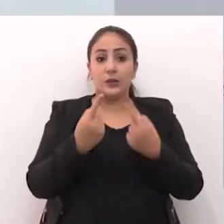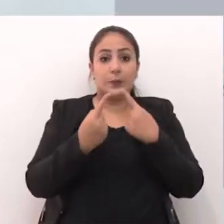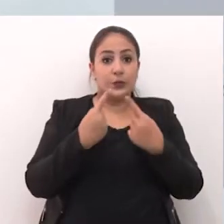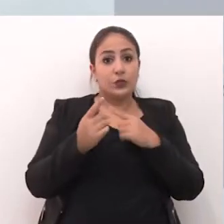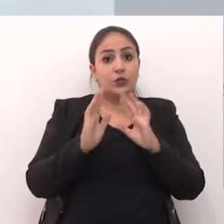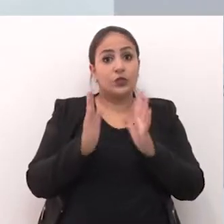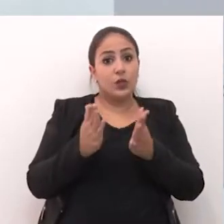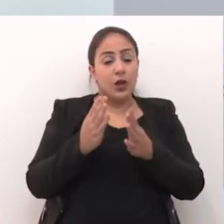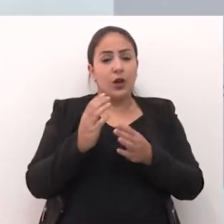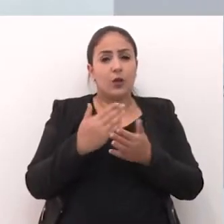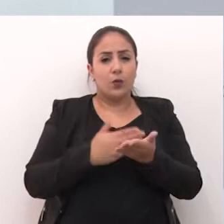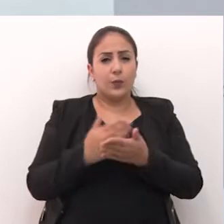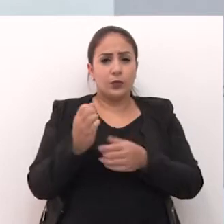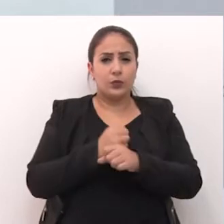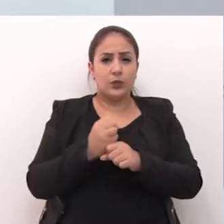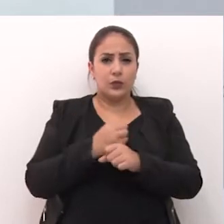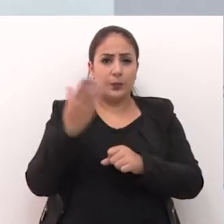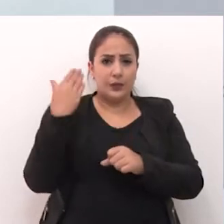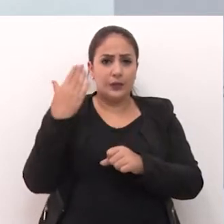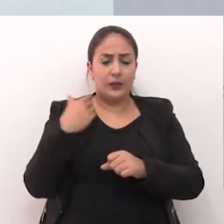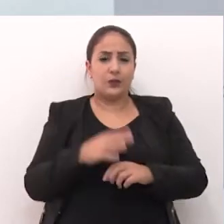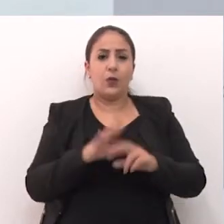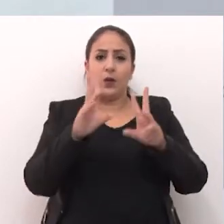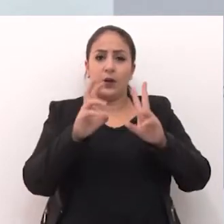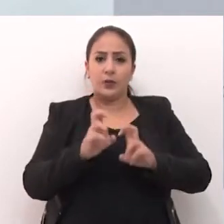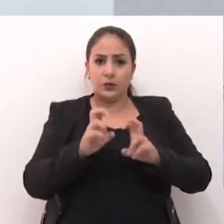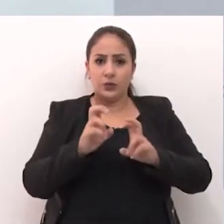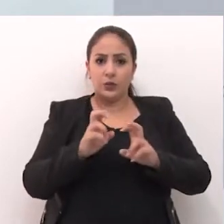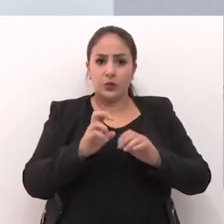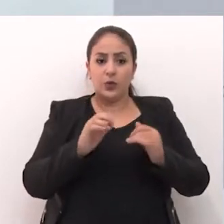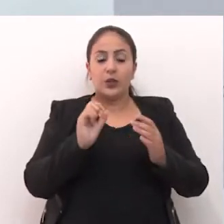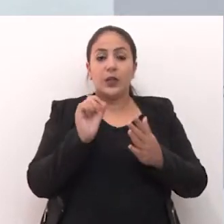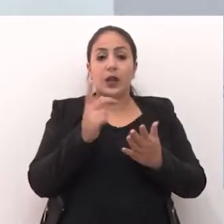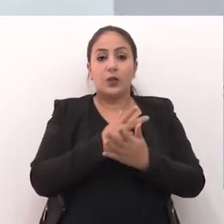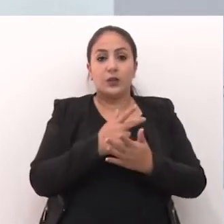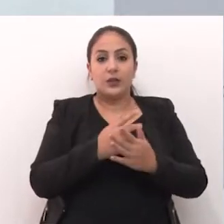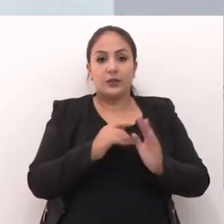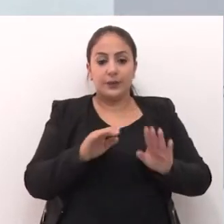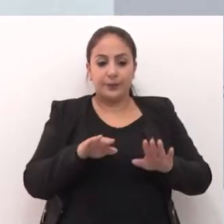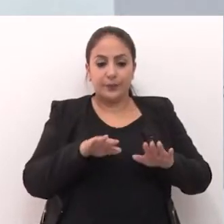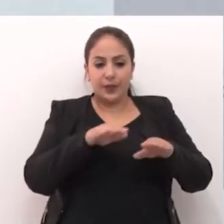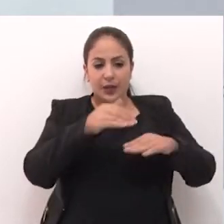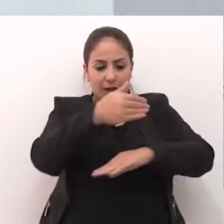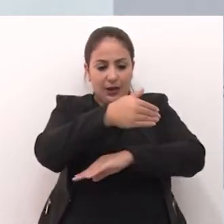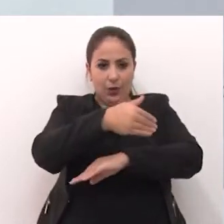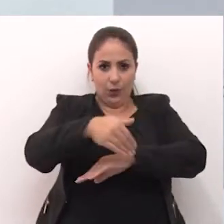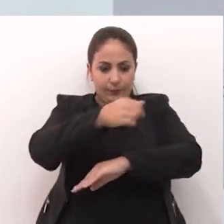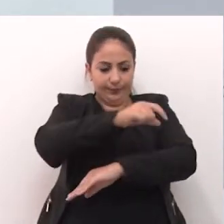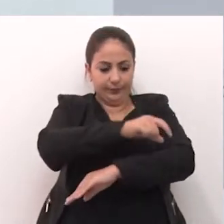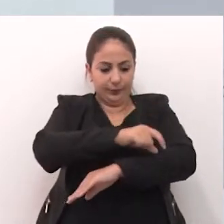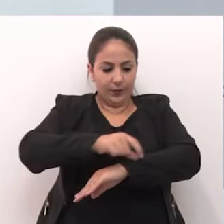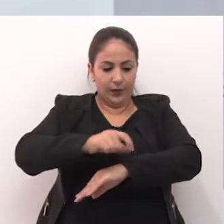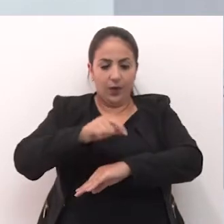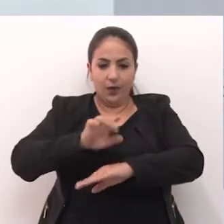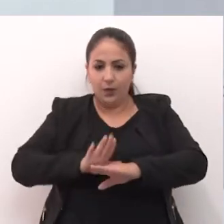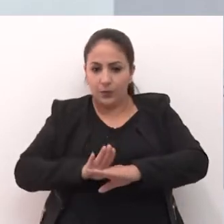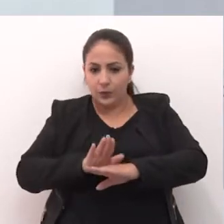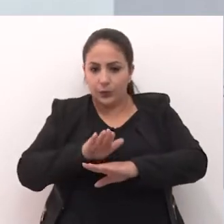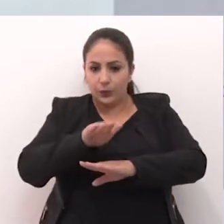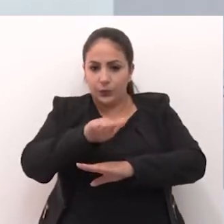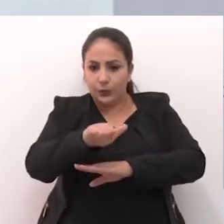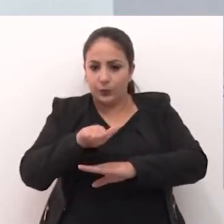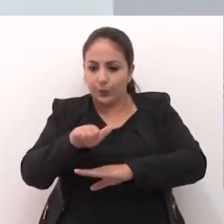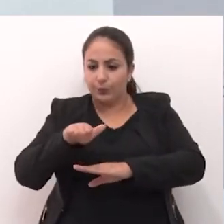a metade do início do ano passado a questão das calçadas rebaixadas em Passo Fundo. Passo Fundo hoje existem no estacionamento rotativo,